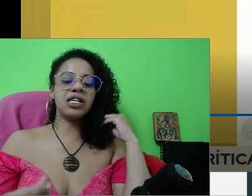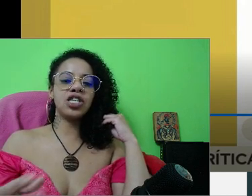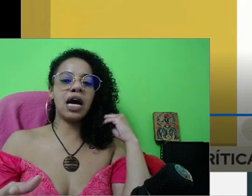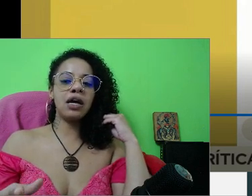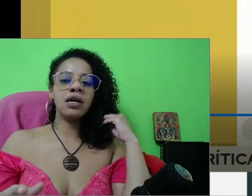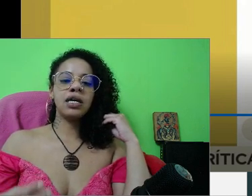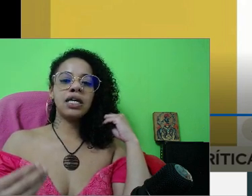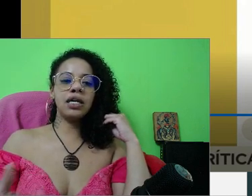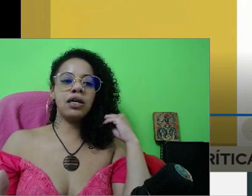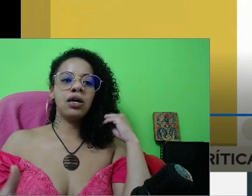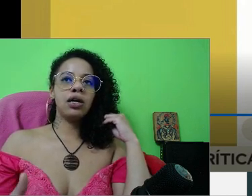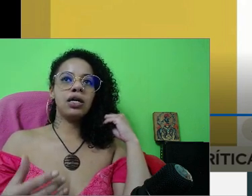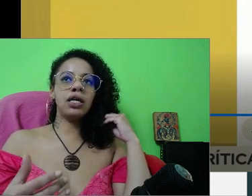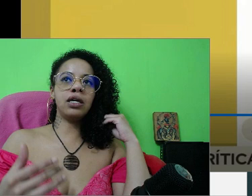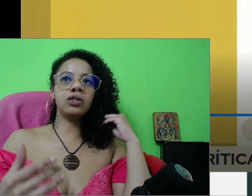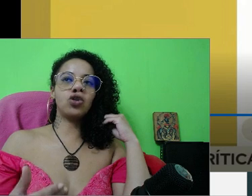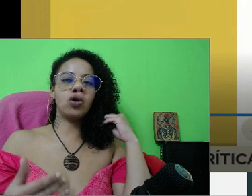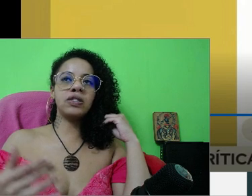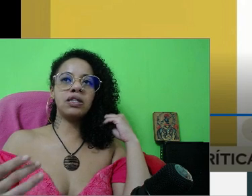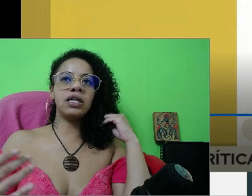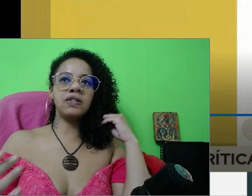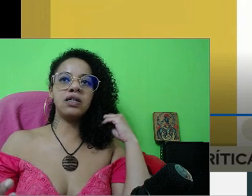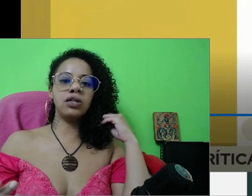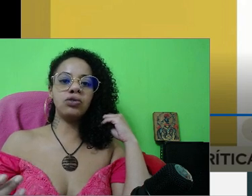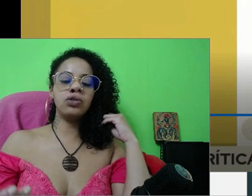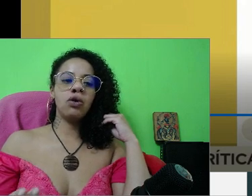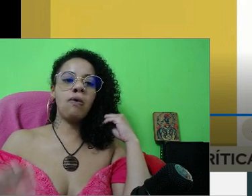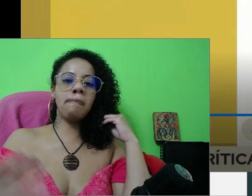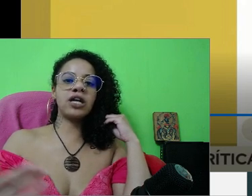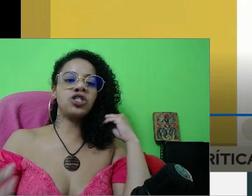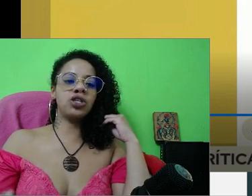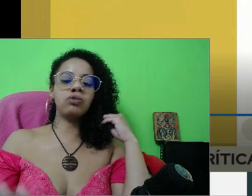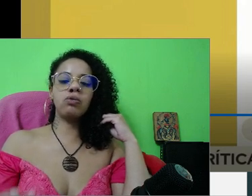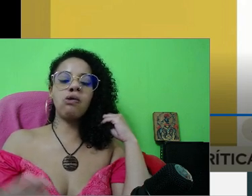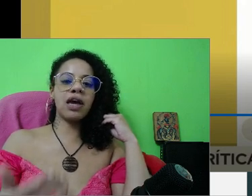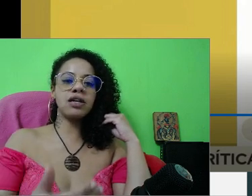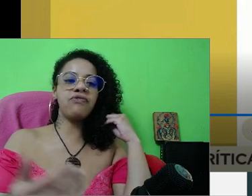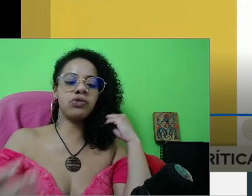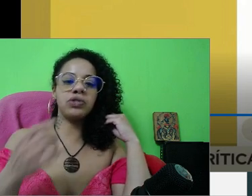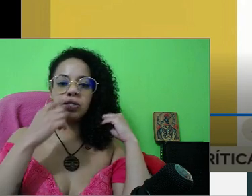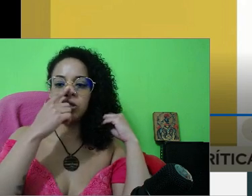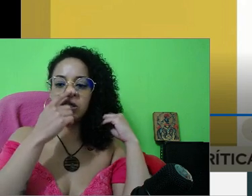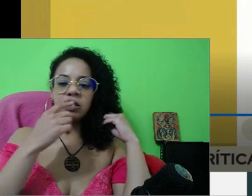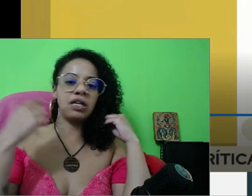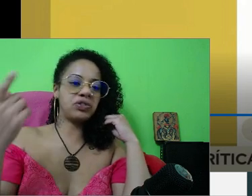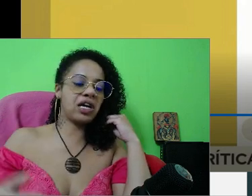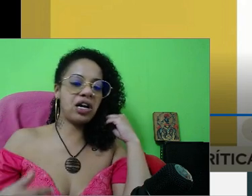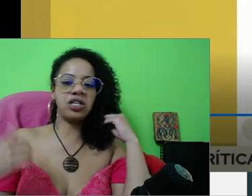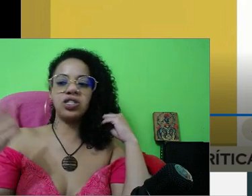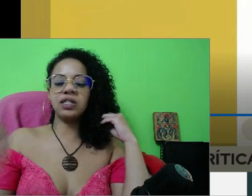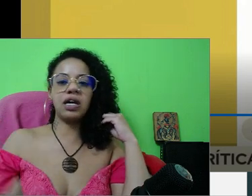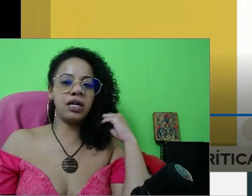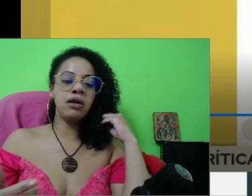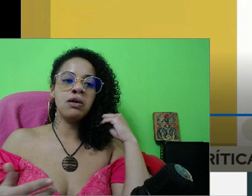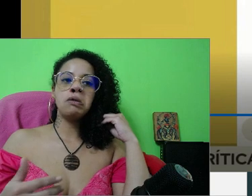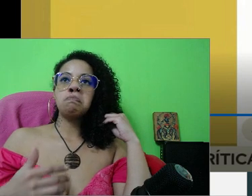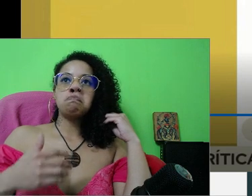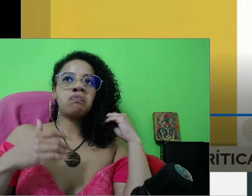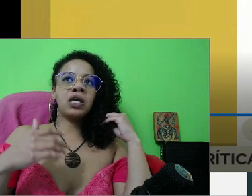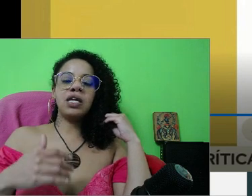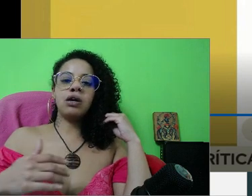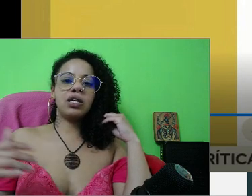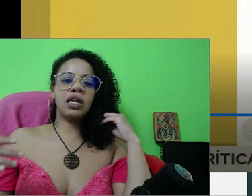besta achar que em 12 13 anos um partido qualquer que fosse de centro esquerda de